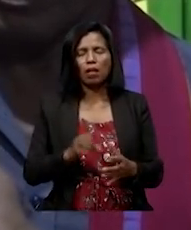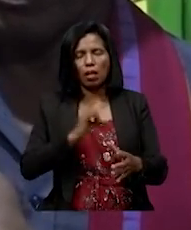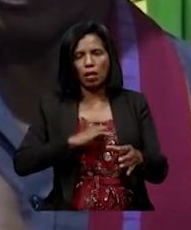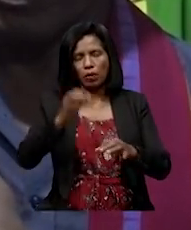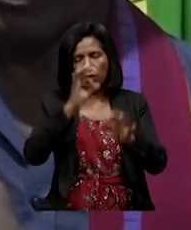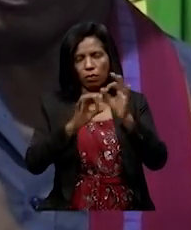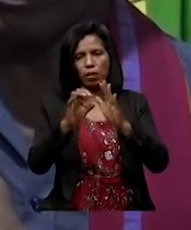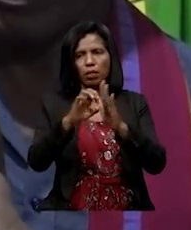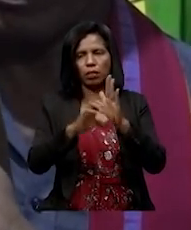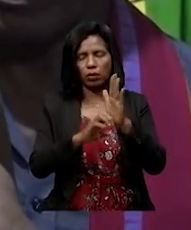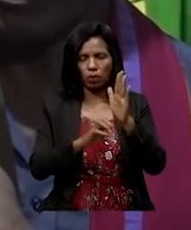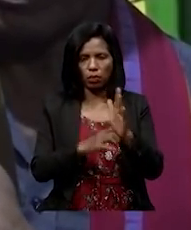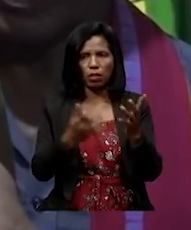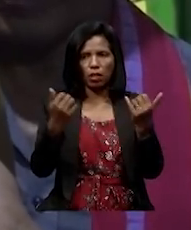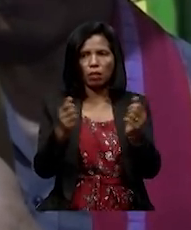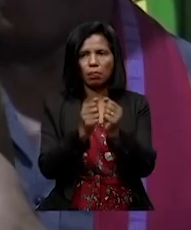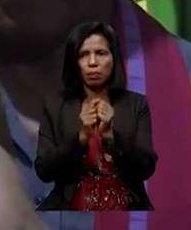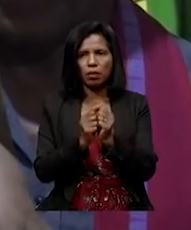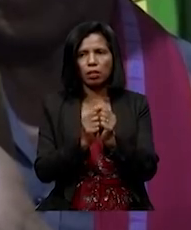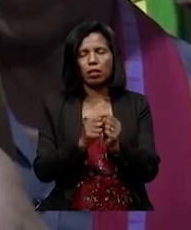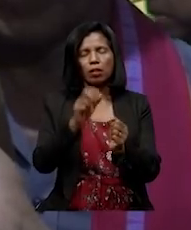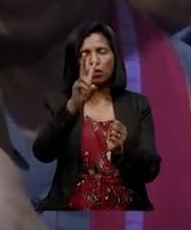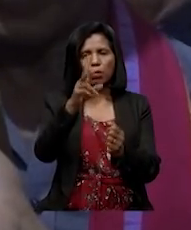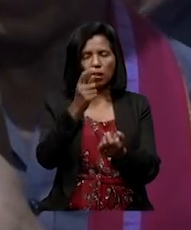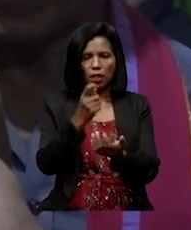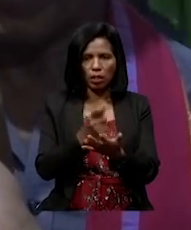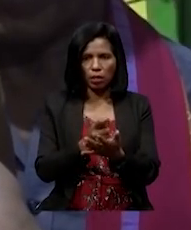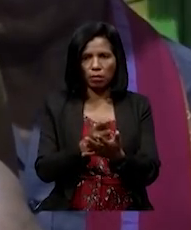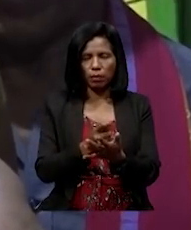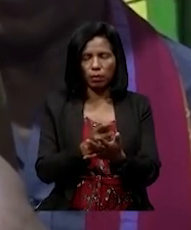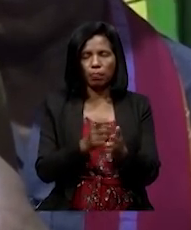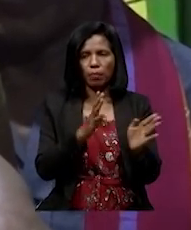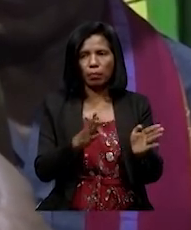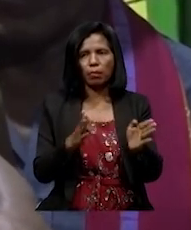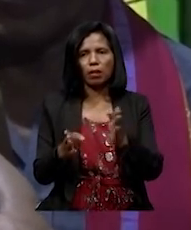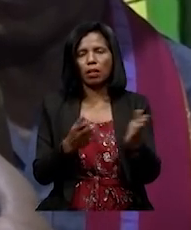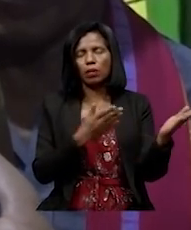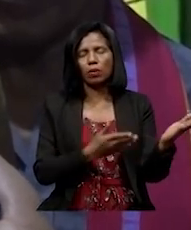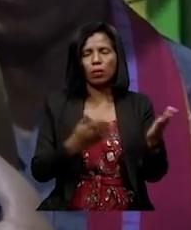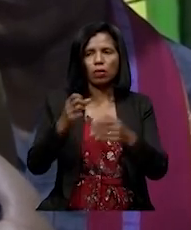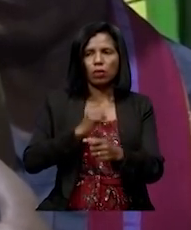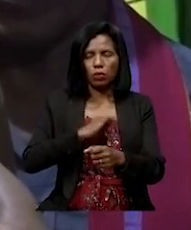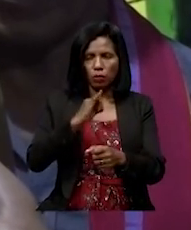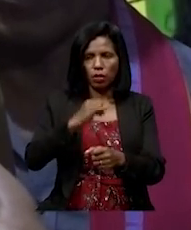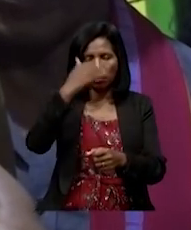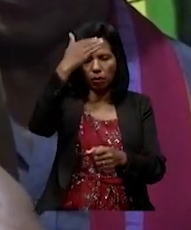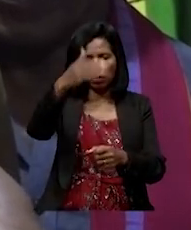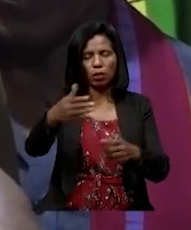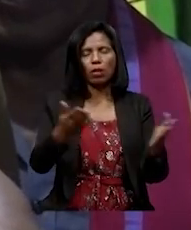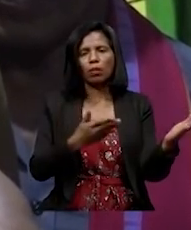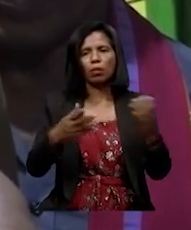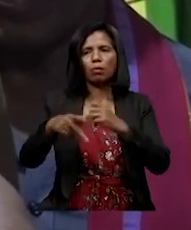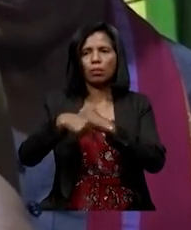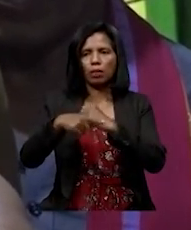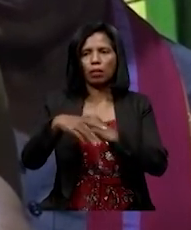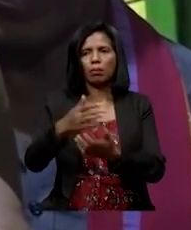ne estrutura ohin ne, hamutuk emarihun rua resin, preparado, atu lori Cova Lima iden bauin, lori partido ida ne, tenki